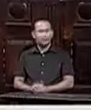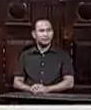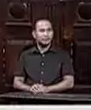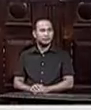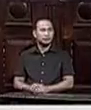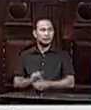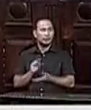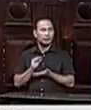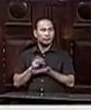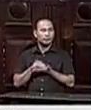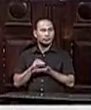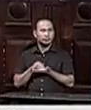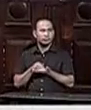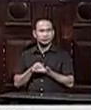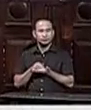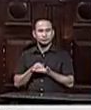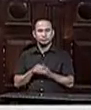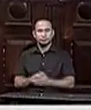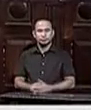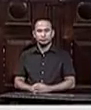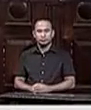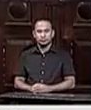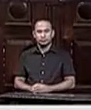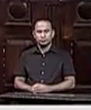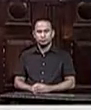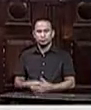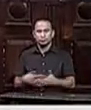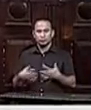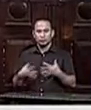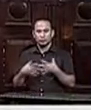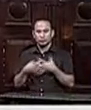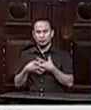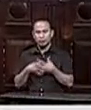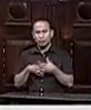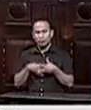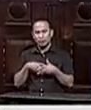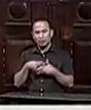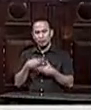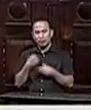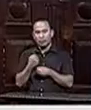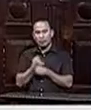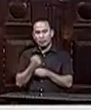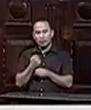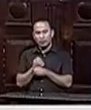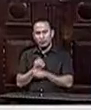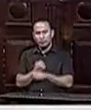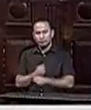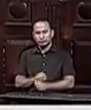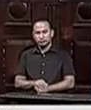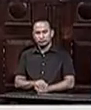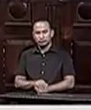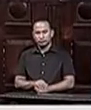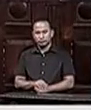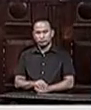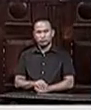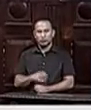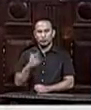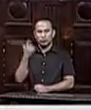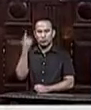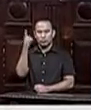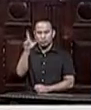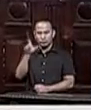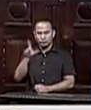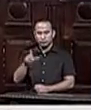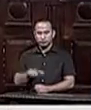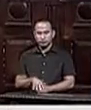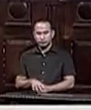carecendo da conclusão de algumas obras secundárias e outras